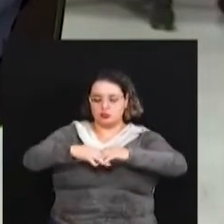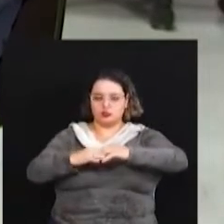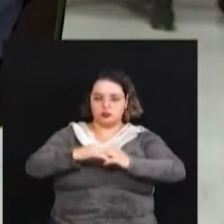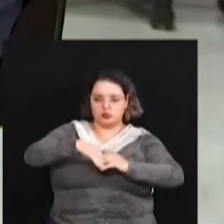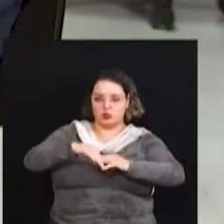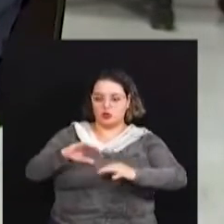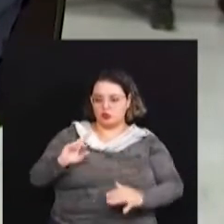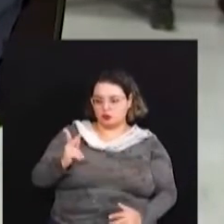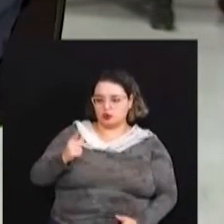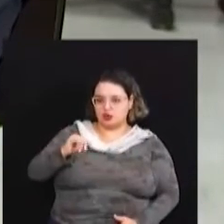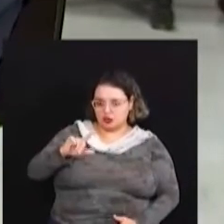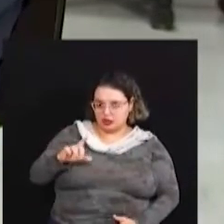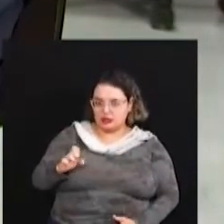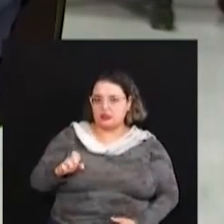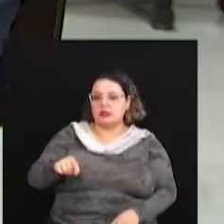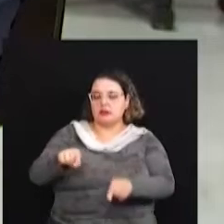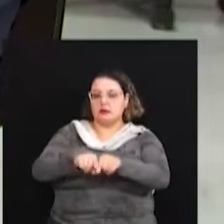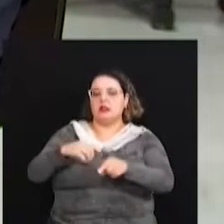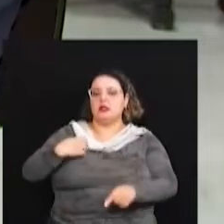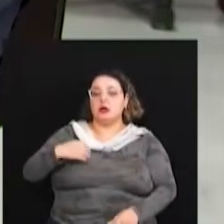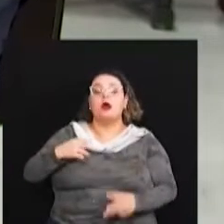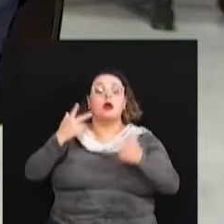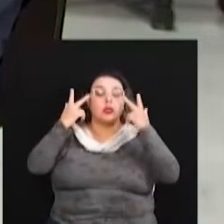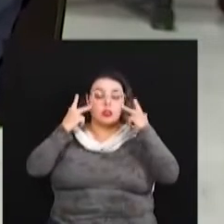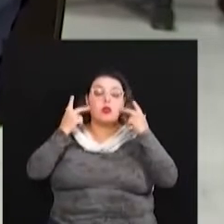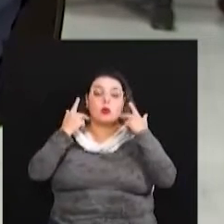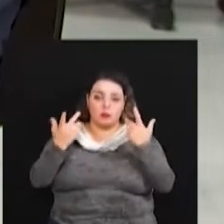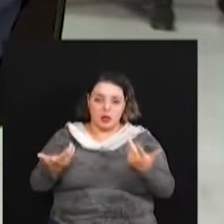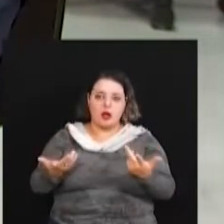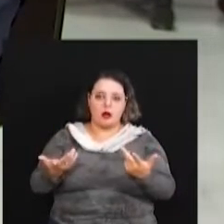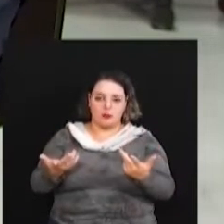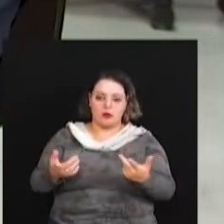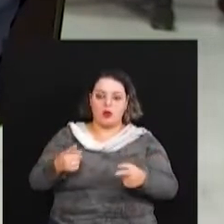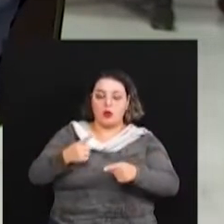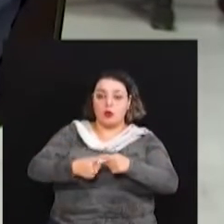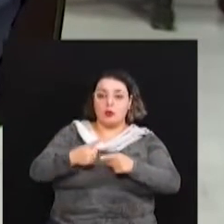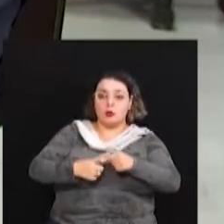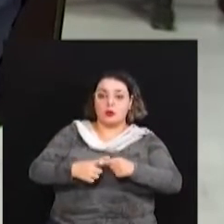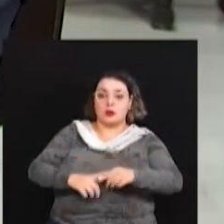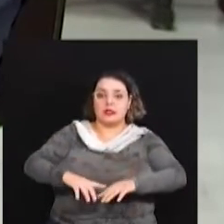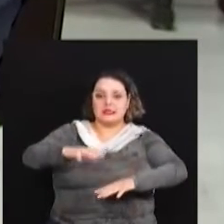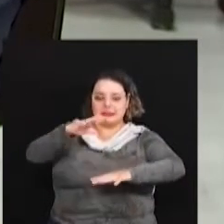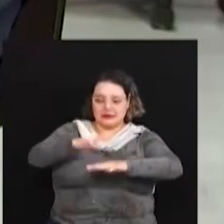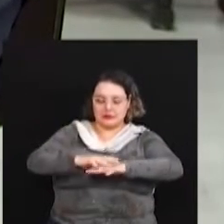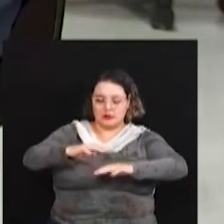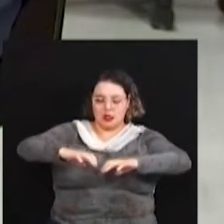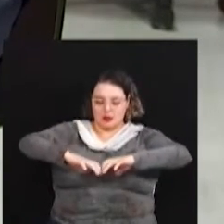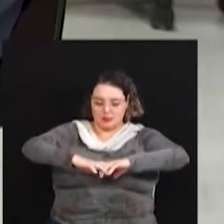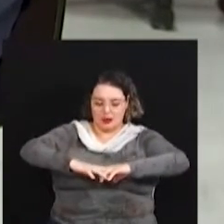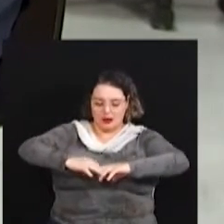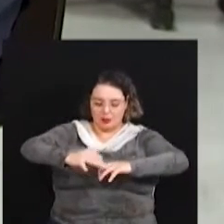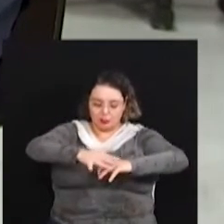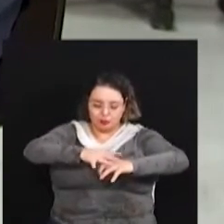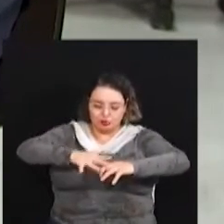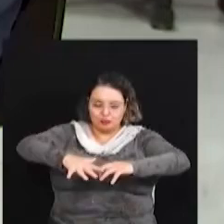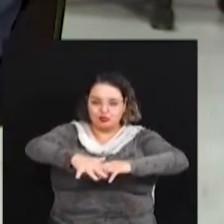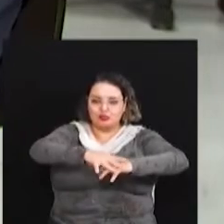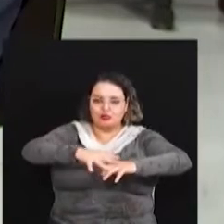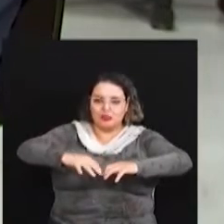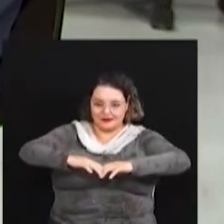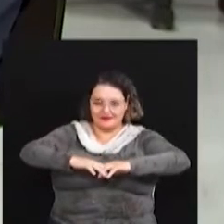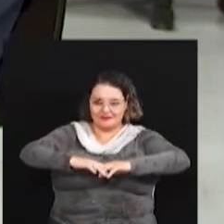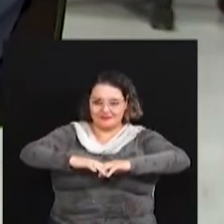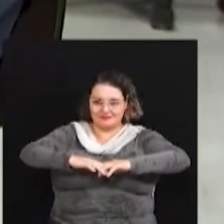e o Chile tem bastante terremotos, né? Isso é muito comum, e justamente porque ali eles estão em cima dessa zona